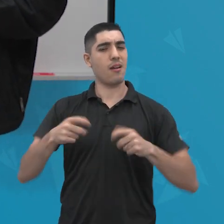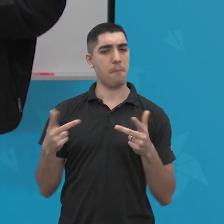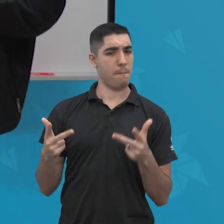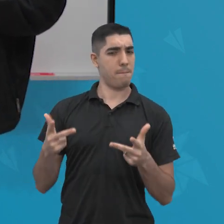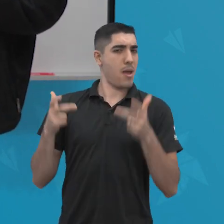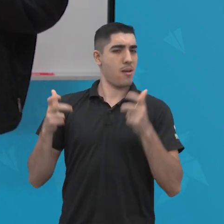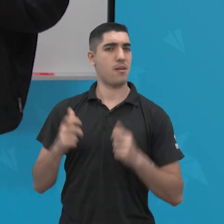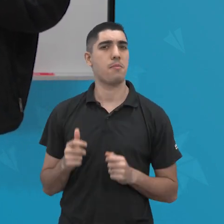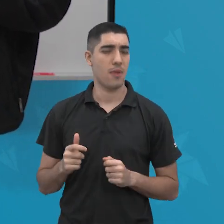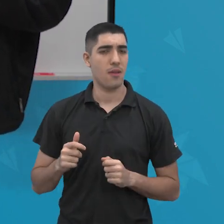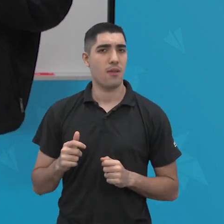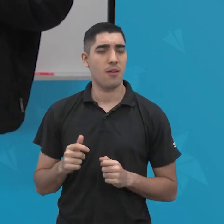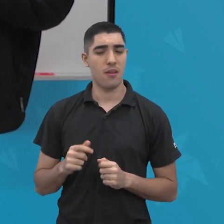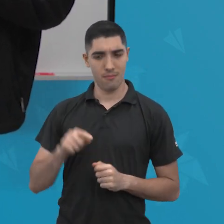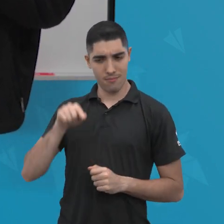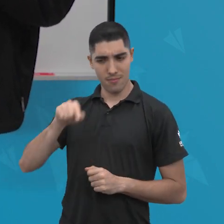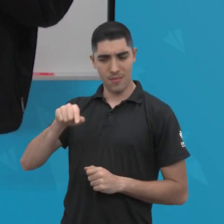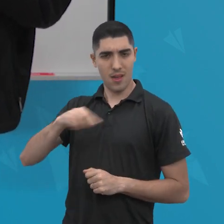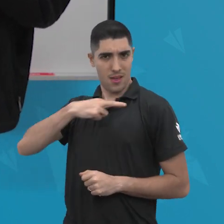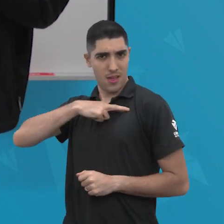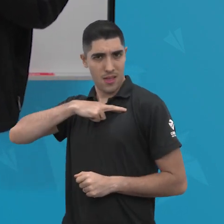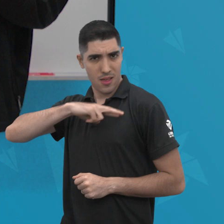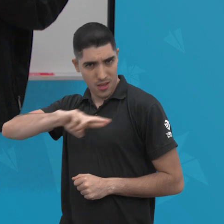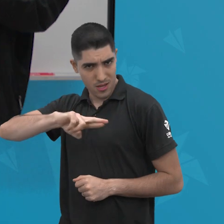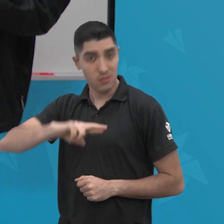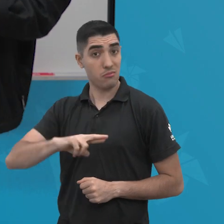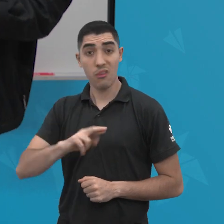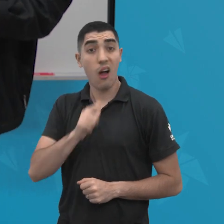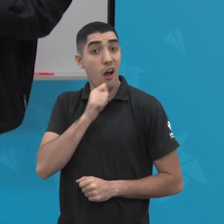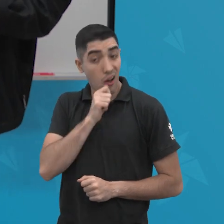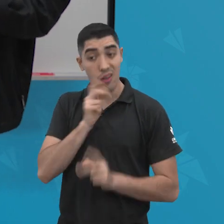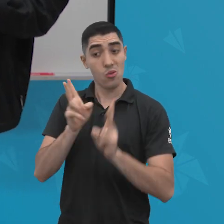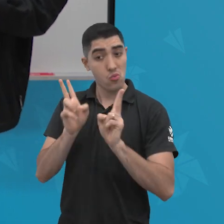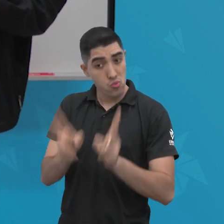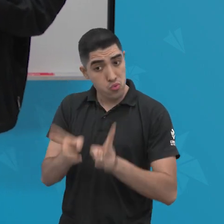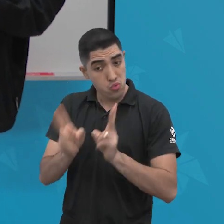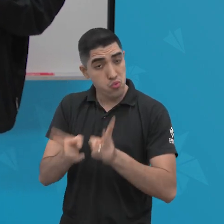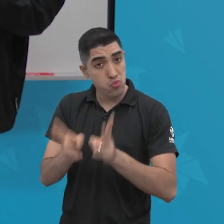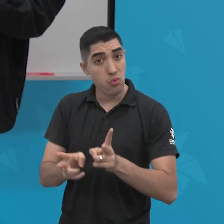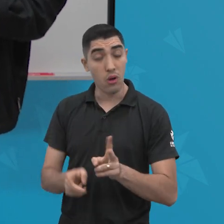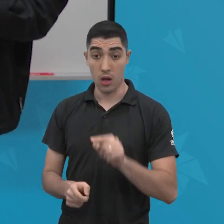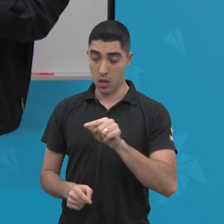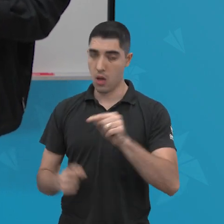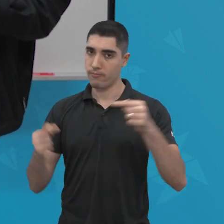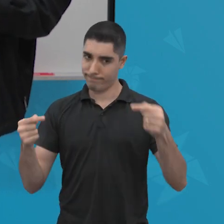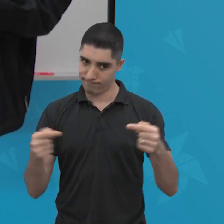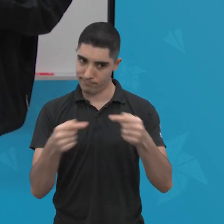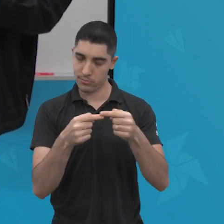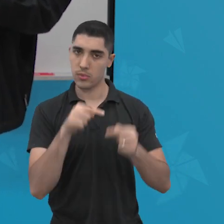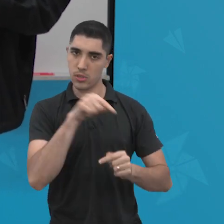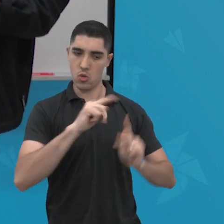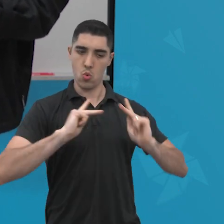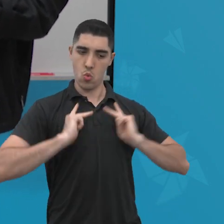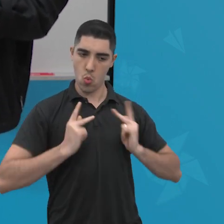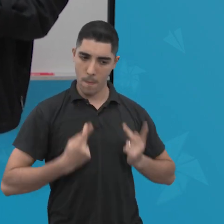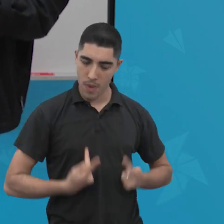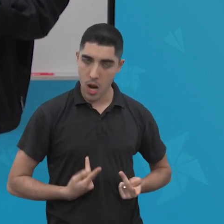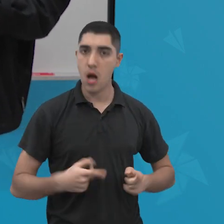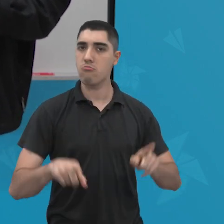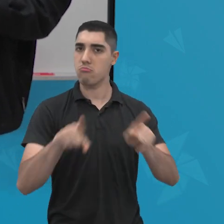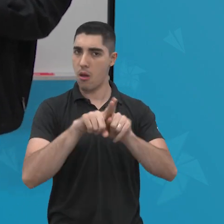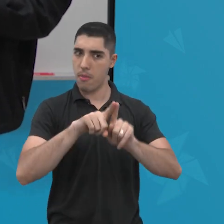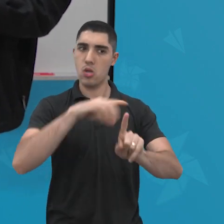que as religiões persistem como um fenômeno humano, como um